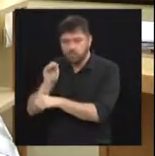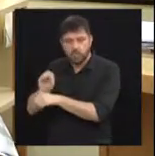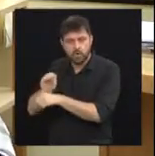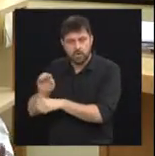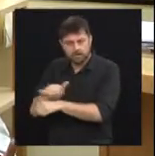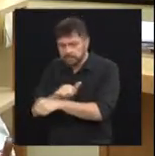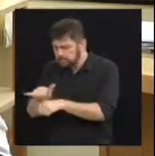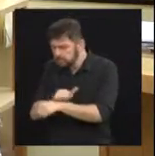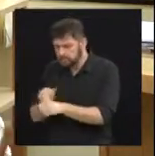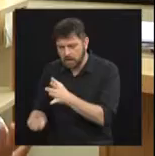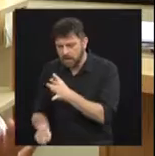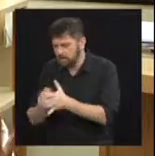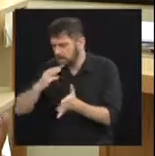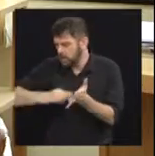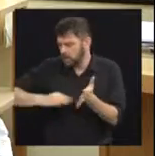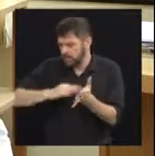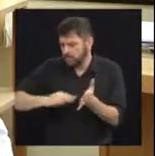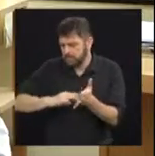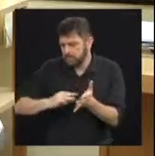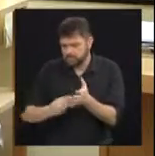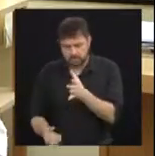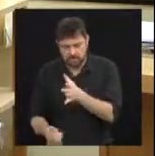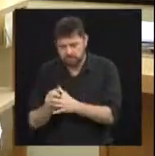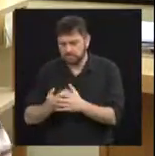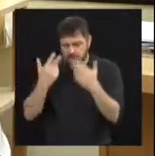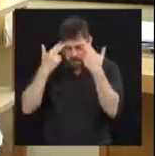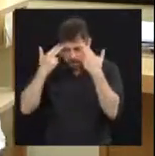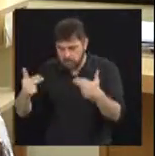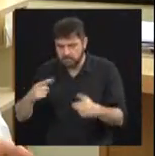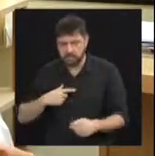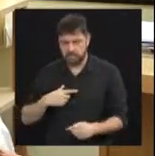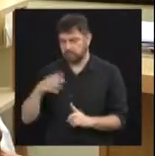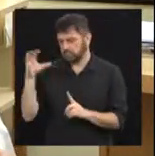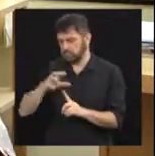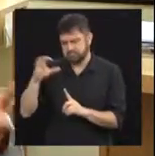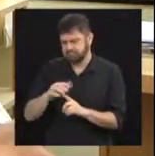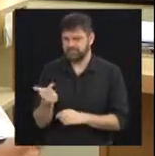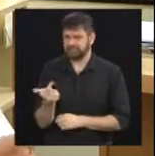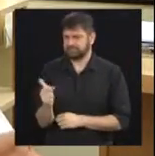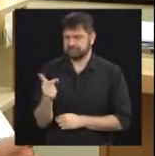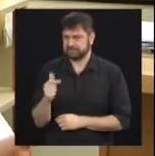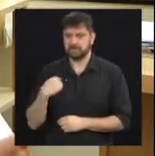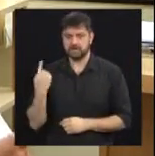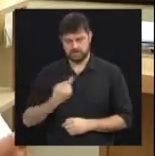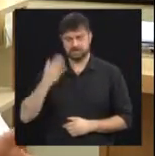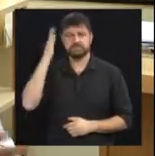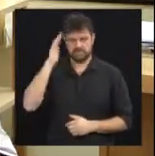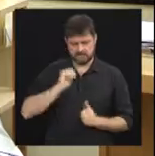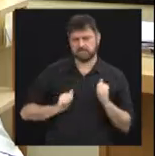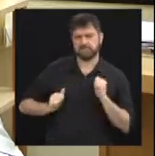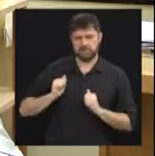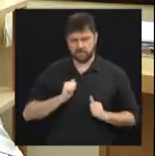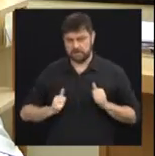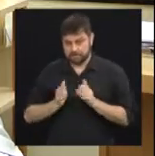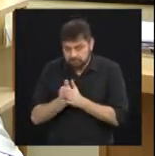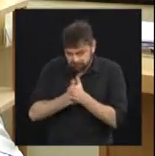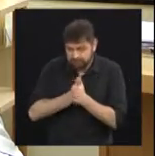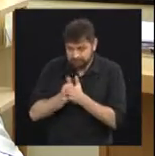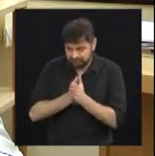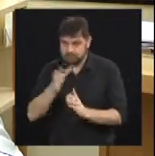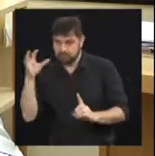transcorre de forma adequada, sem grandes interferências da questão emocional, mas nós sabemos que de fato o fator emocional pode